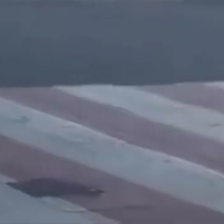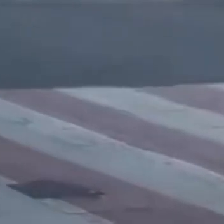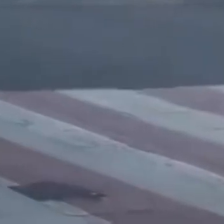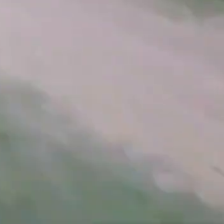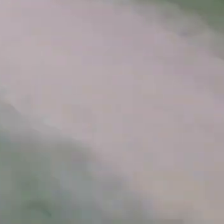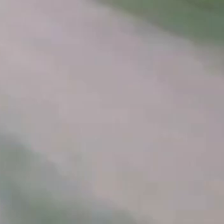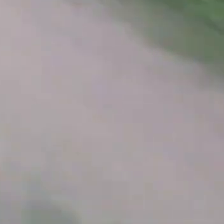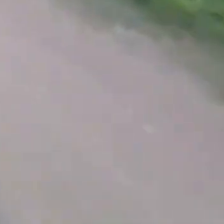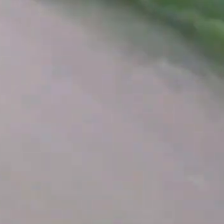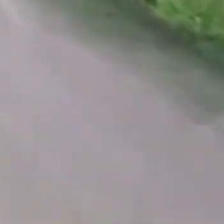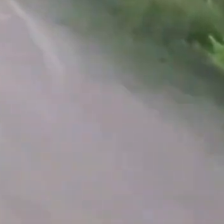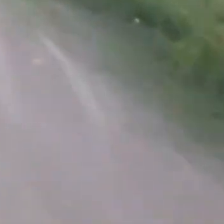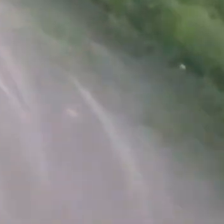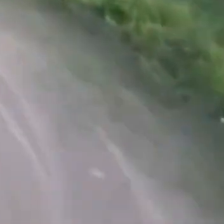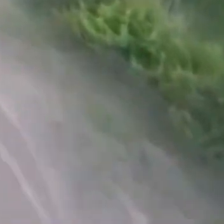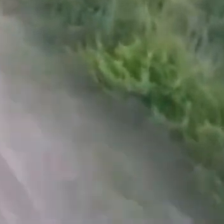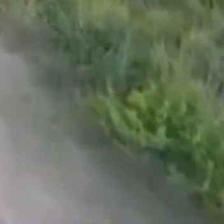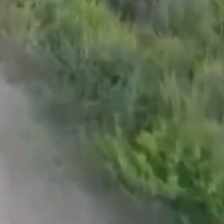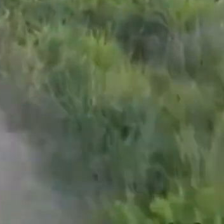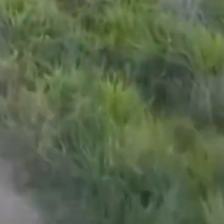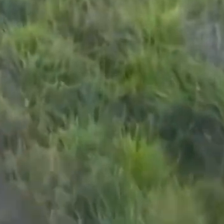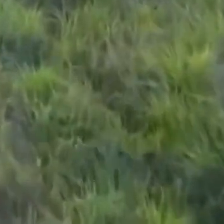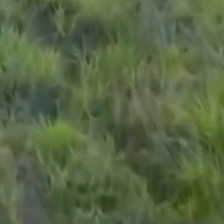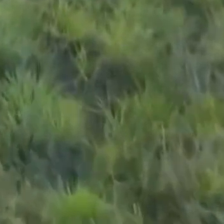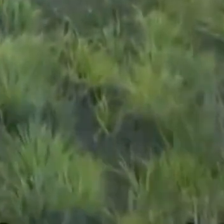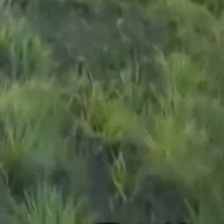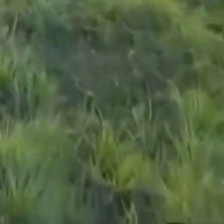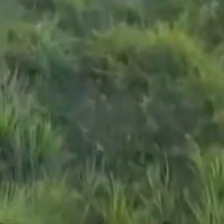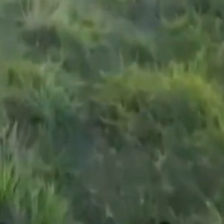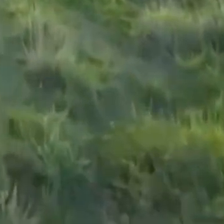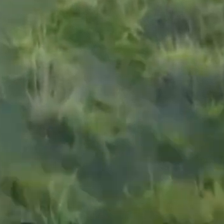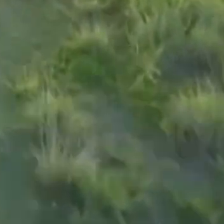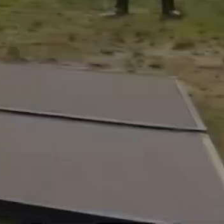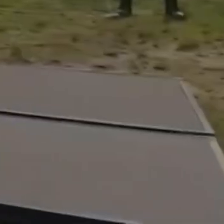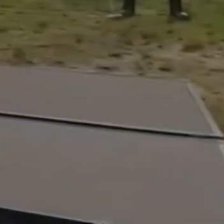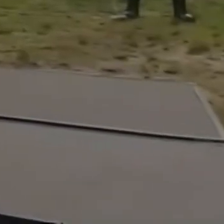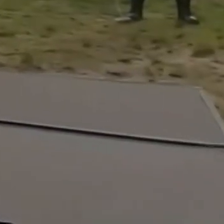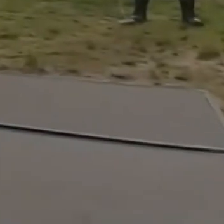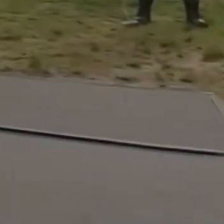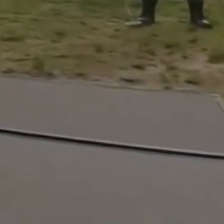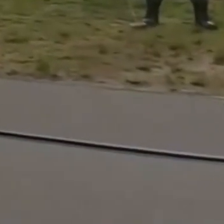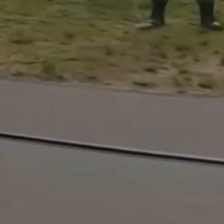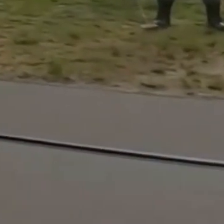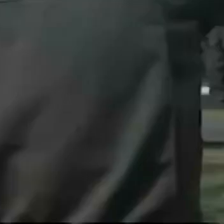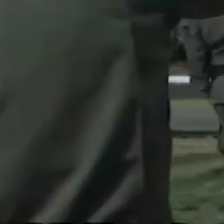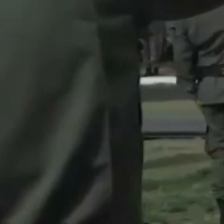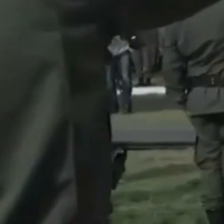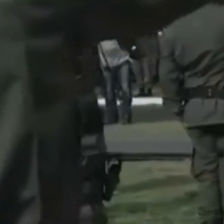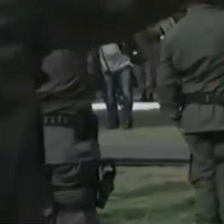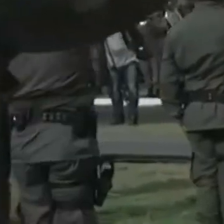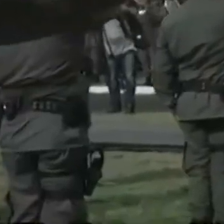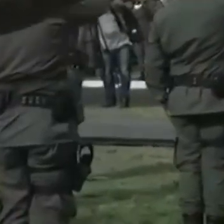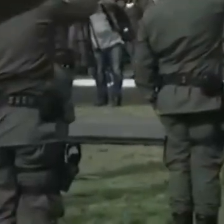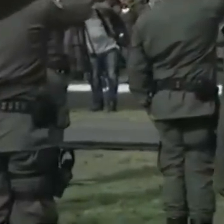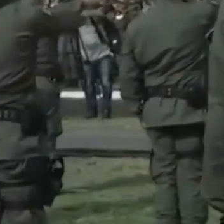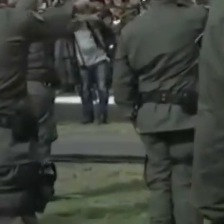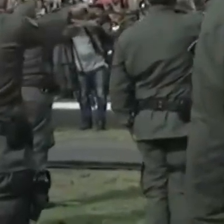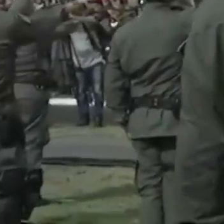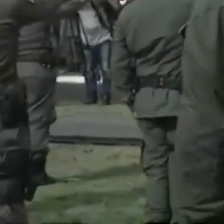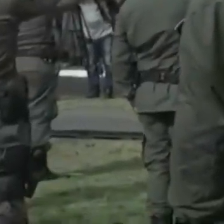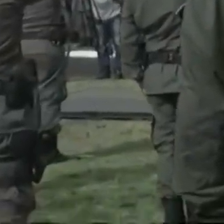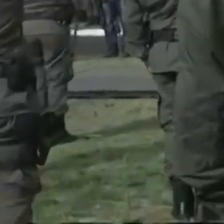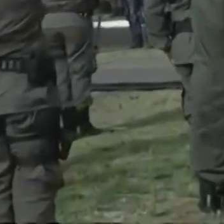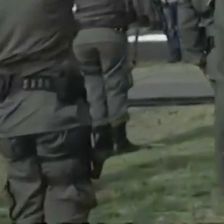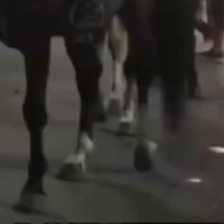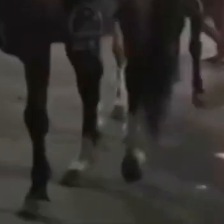porque Pernambuco não para. E se é para honrar nossa tradição, que seja com a luta diária de quem jurou a